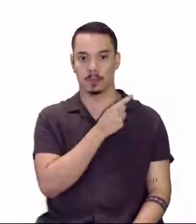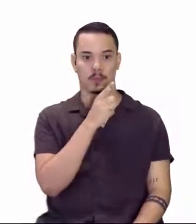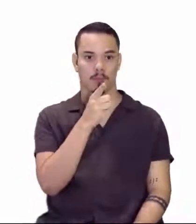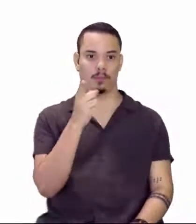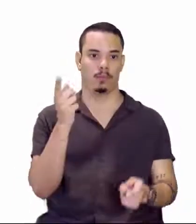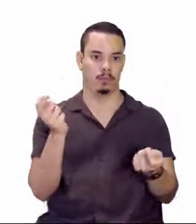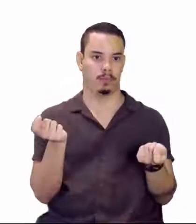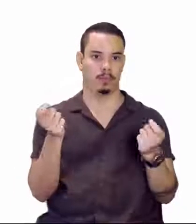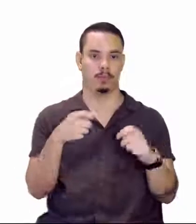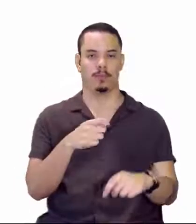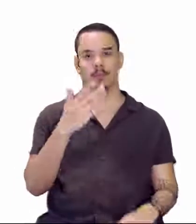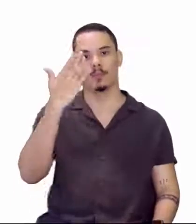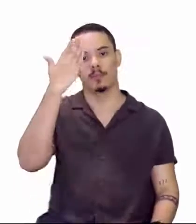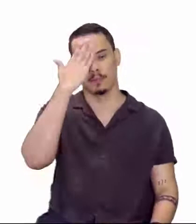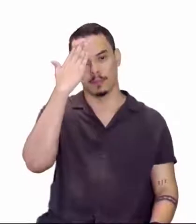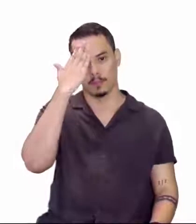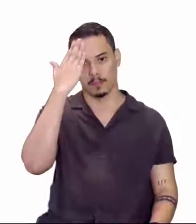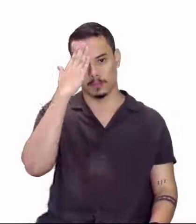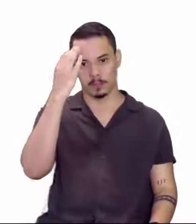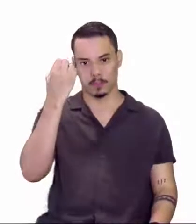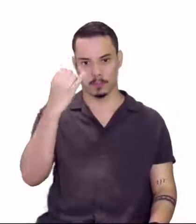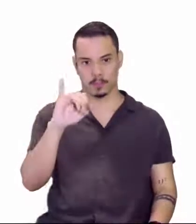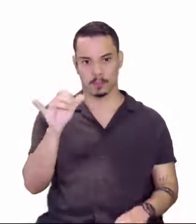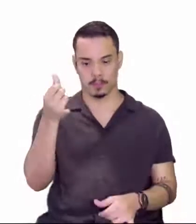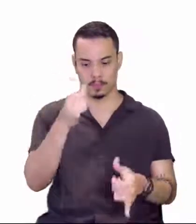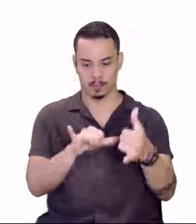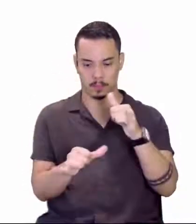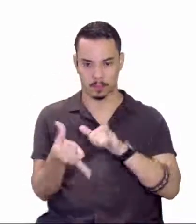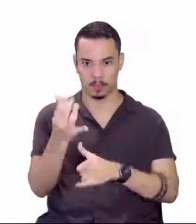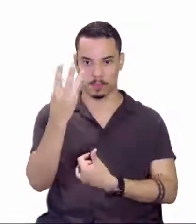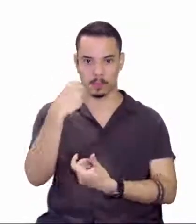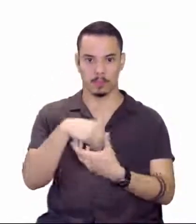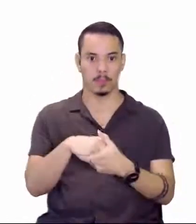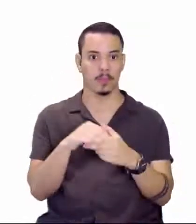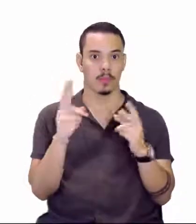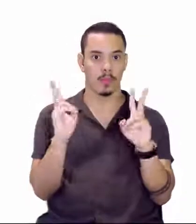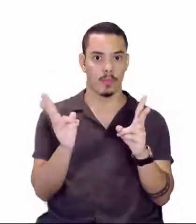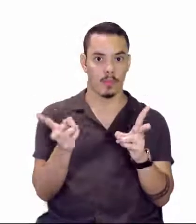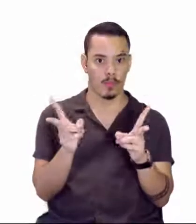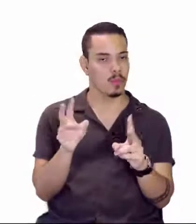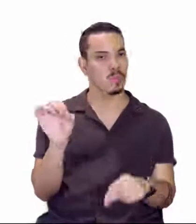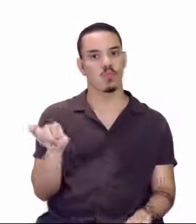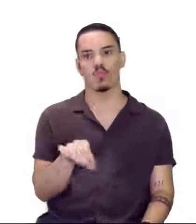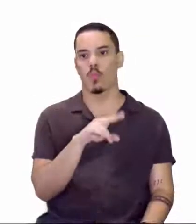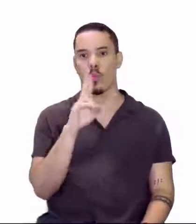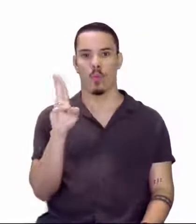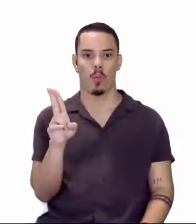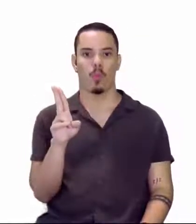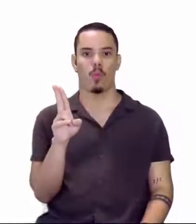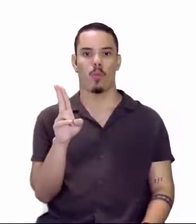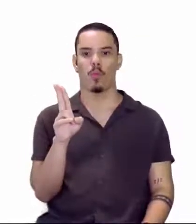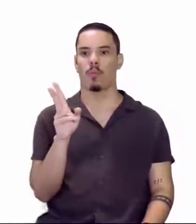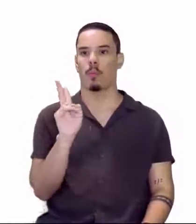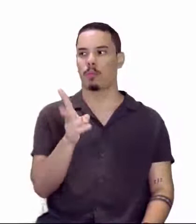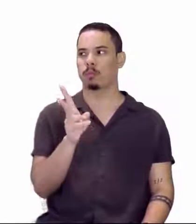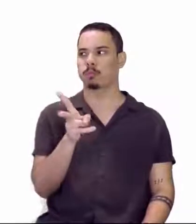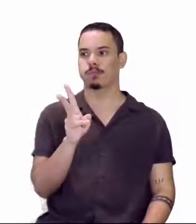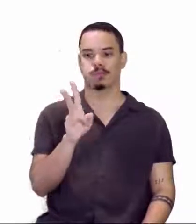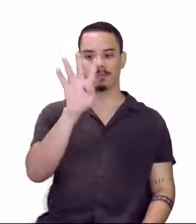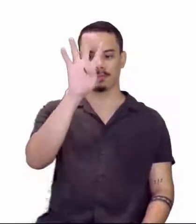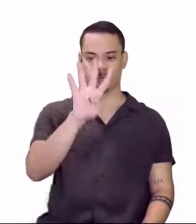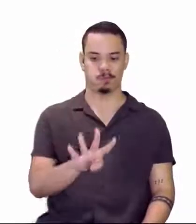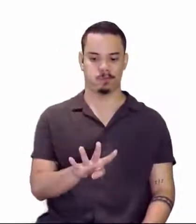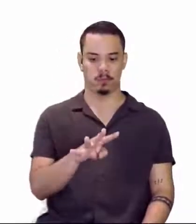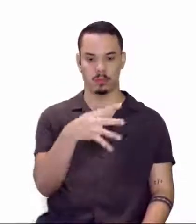pode saber se os elementos químicos estão numa mesma família ou numa mesma coluna vertical, tá